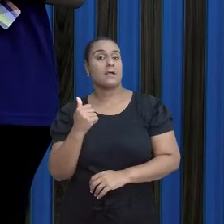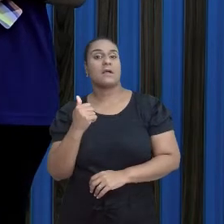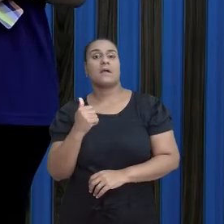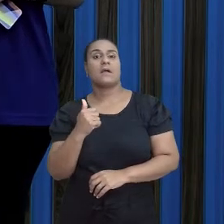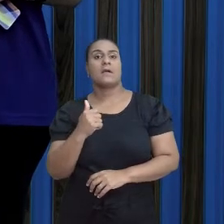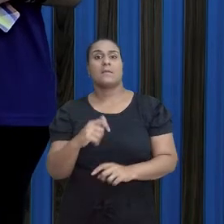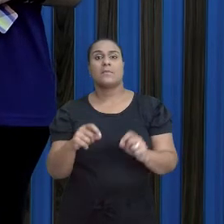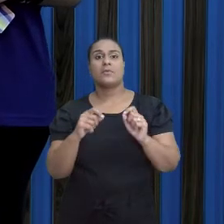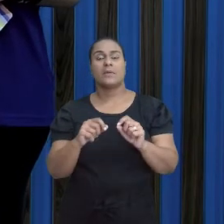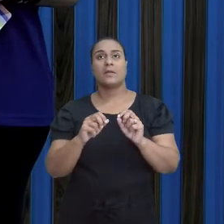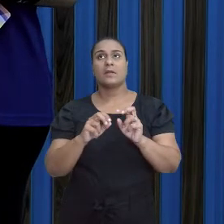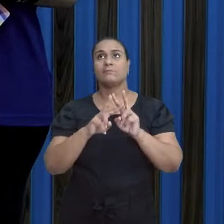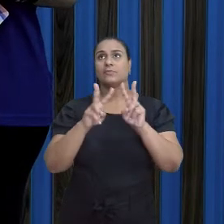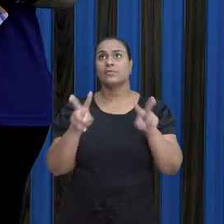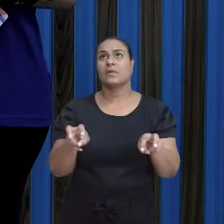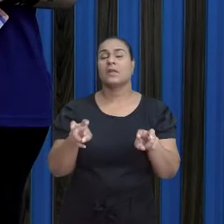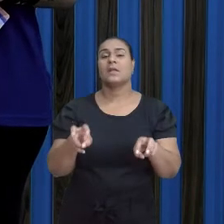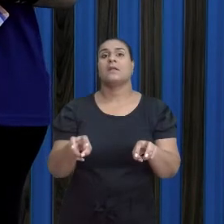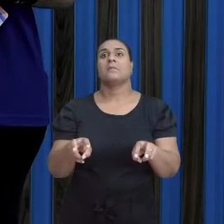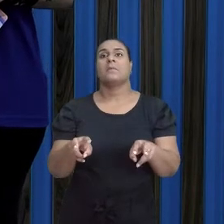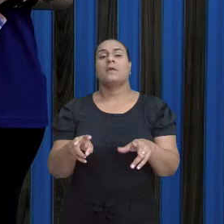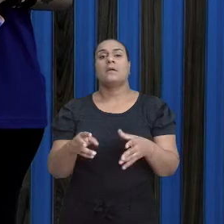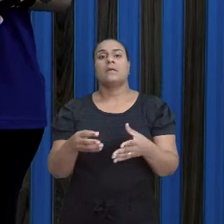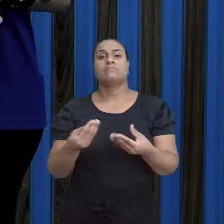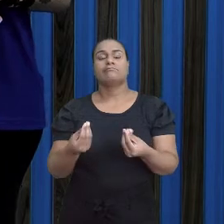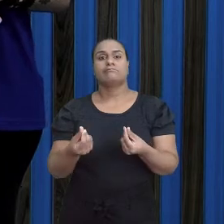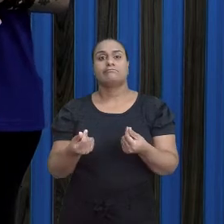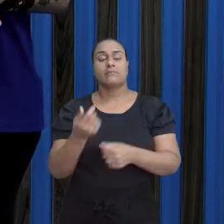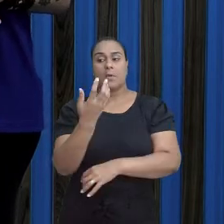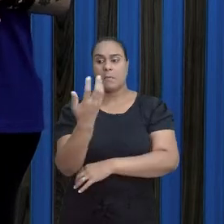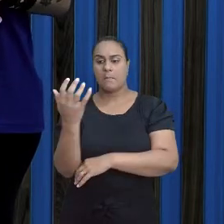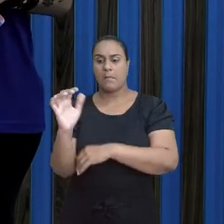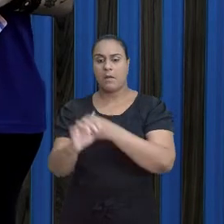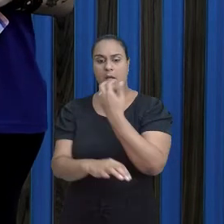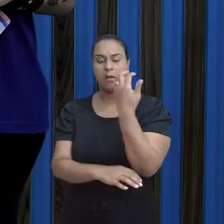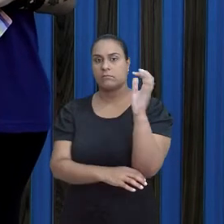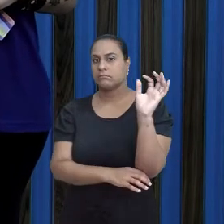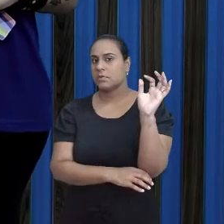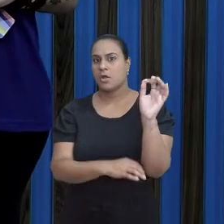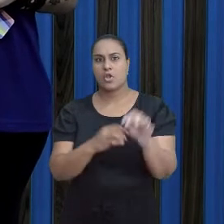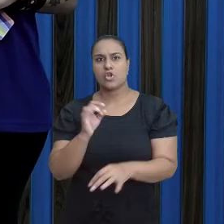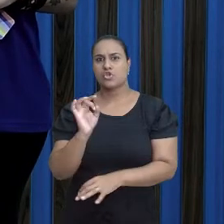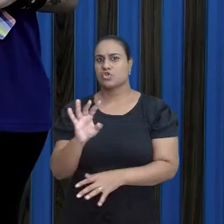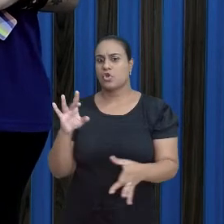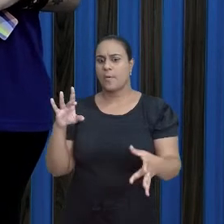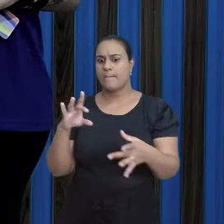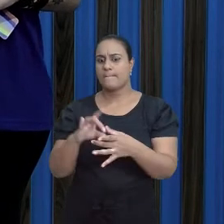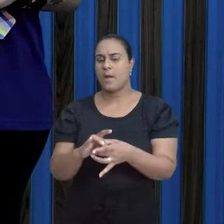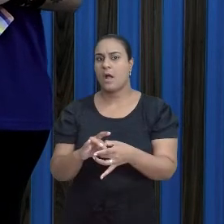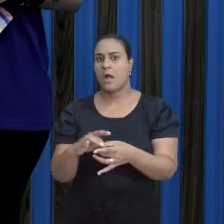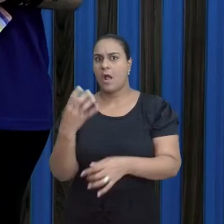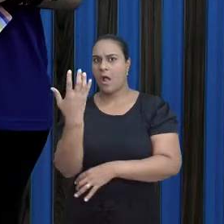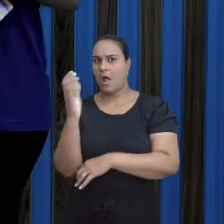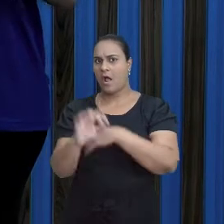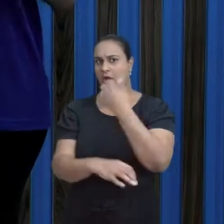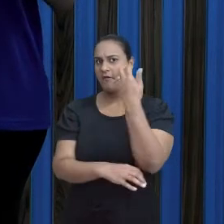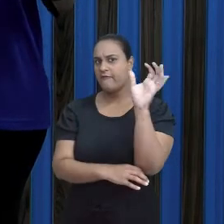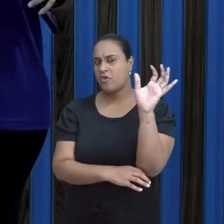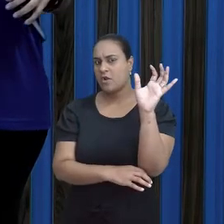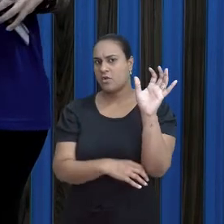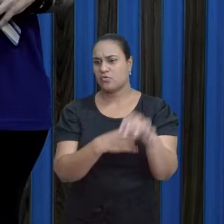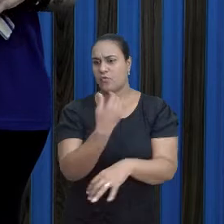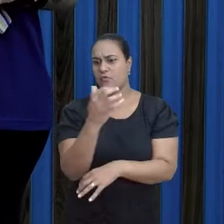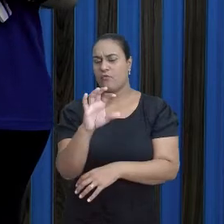está falando muito sobre essa questão, que o meio ambiente, ele não só está vinculado à natureza, né? As florestas,